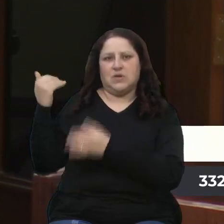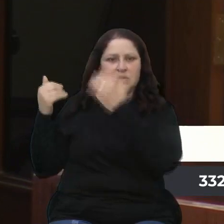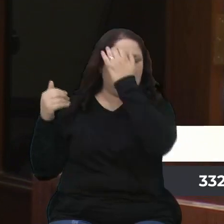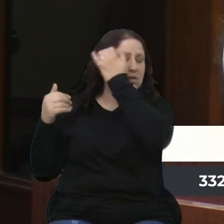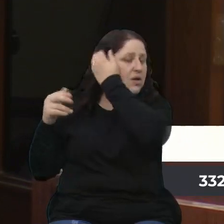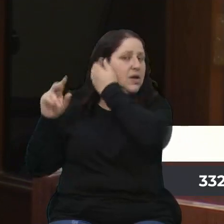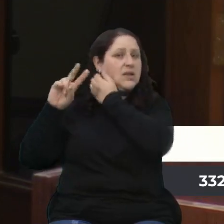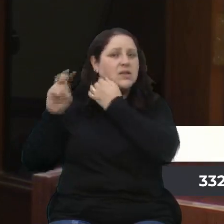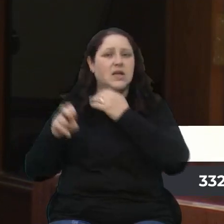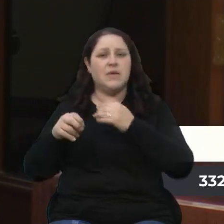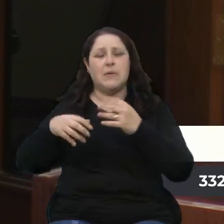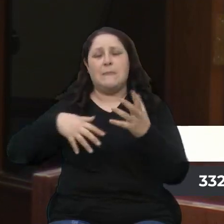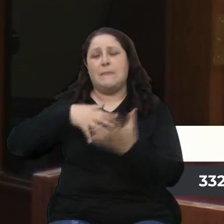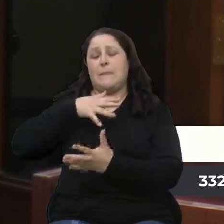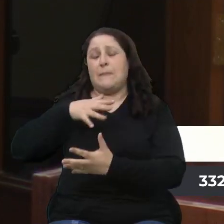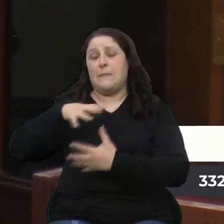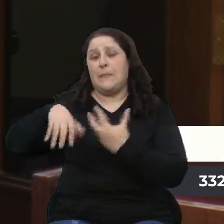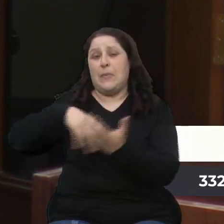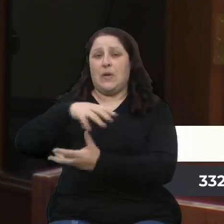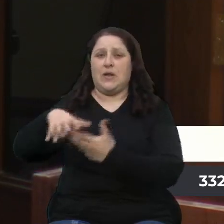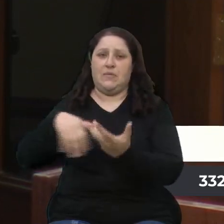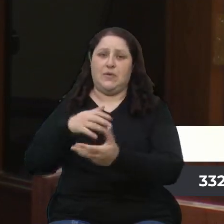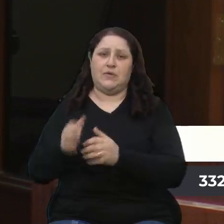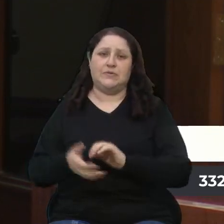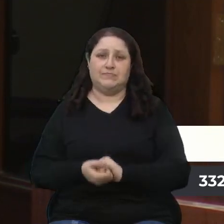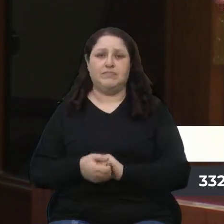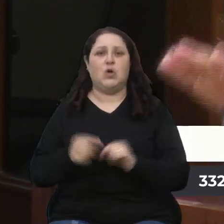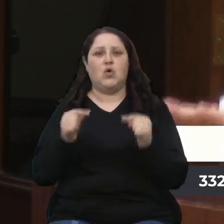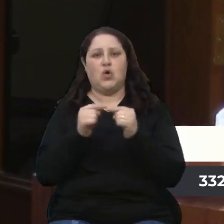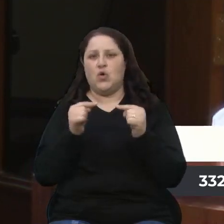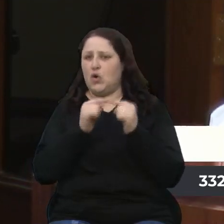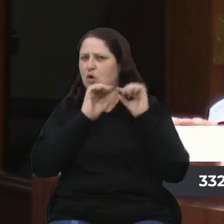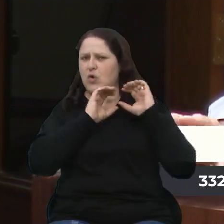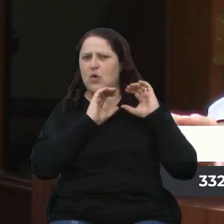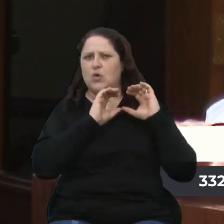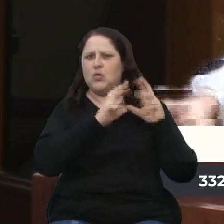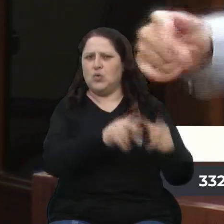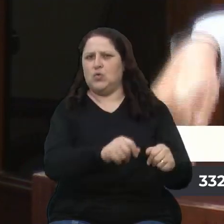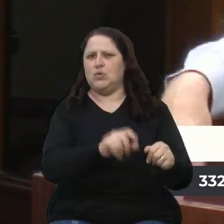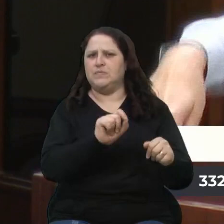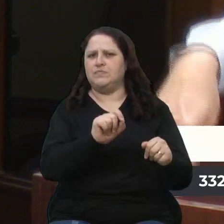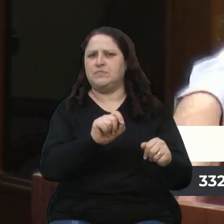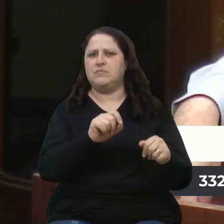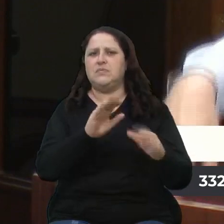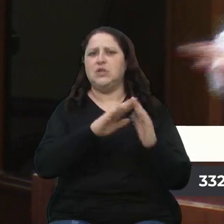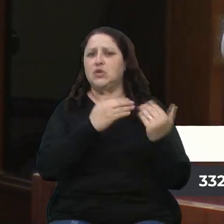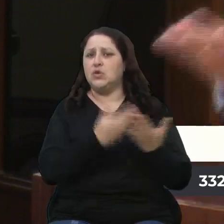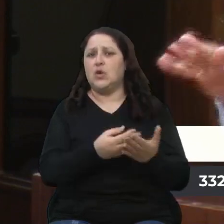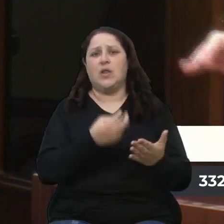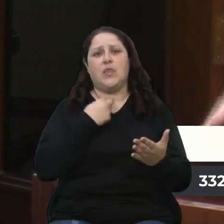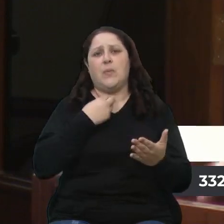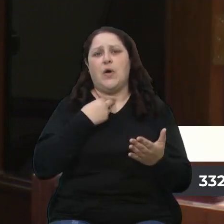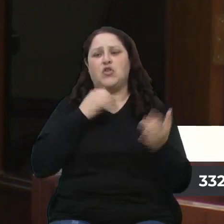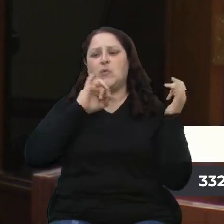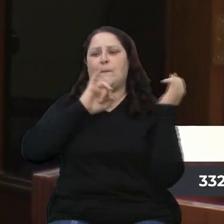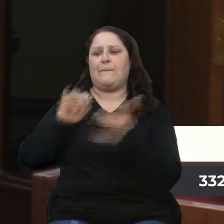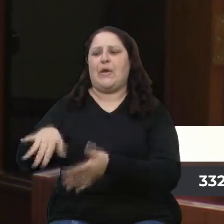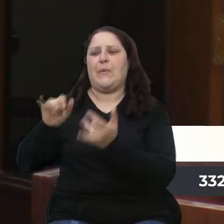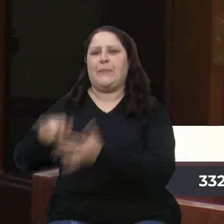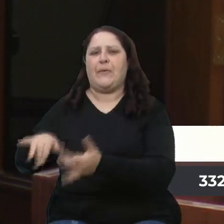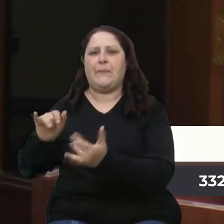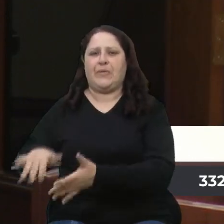que eu quero dizer, eu concordo em gênero, número e grau. A escola não pode ser depósito. E por isso que o que eu proponho é nada mais do que a